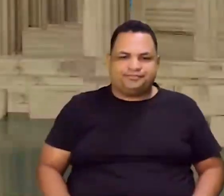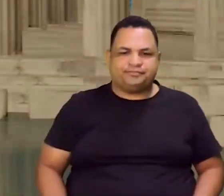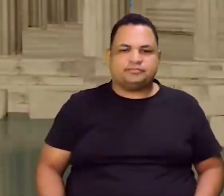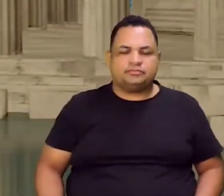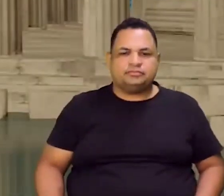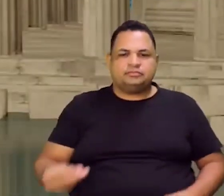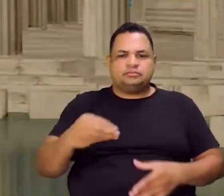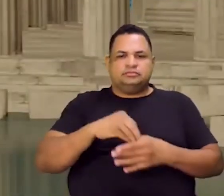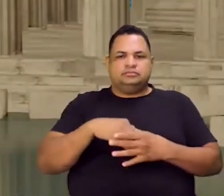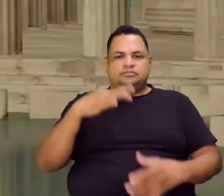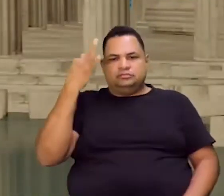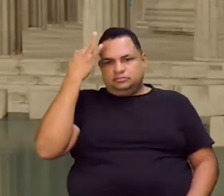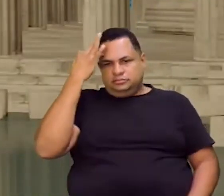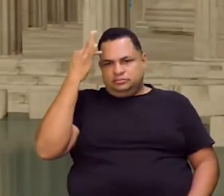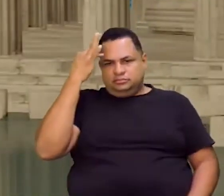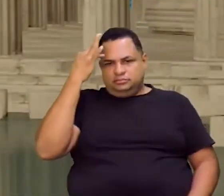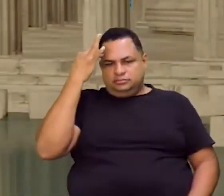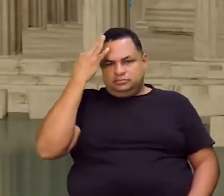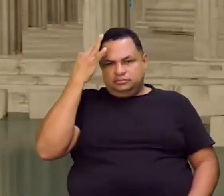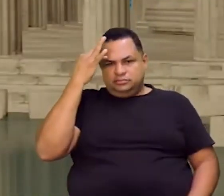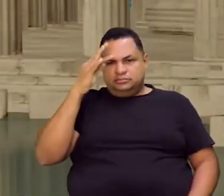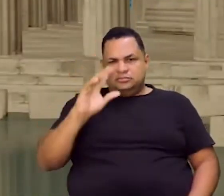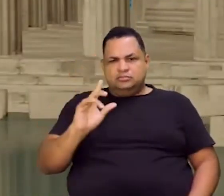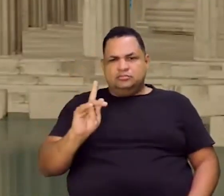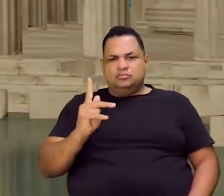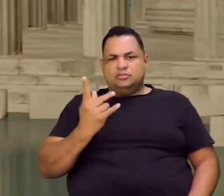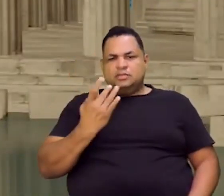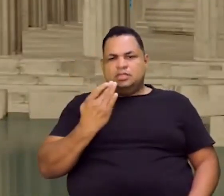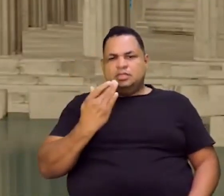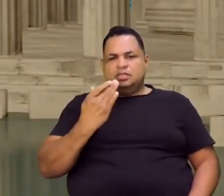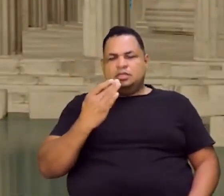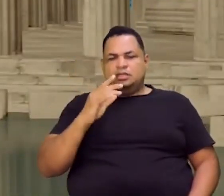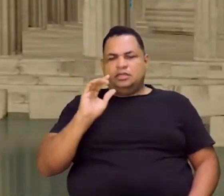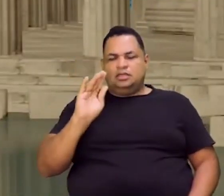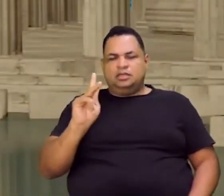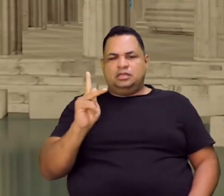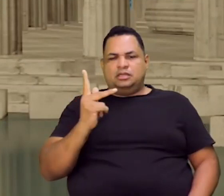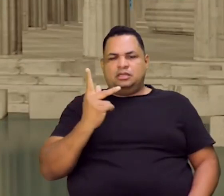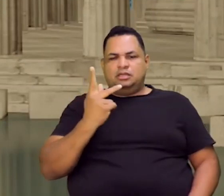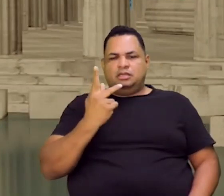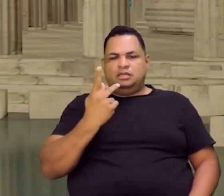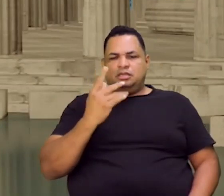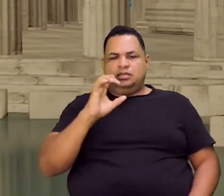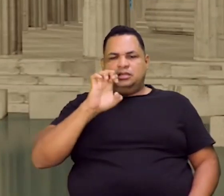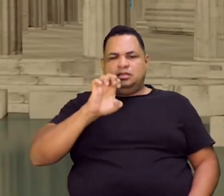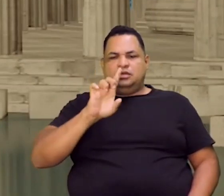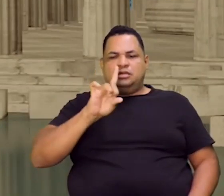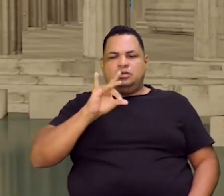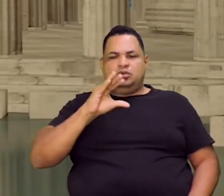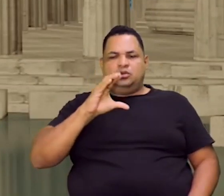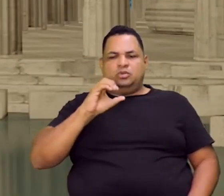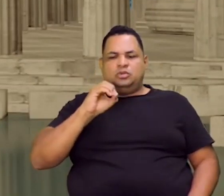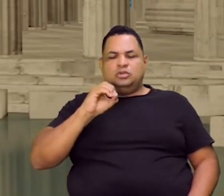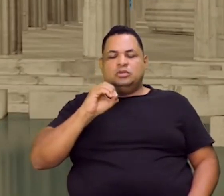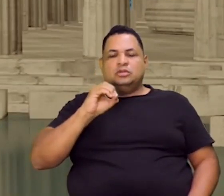da filosofia, ela ensina que o heliocentrismo, o que é? O Sol no centro do universo, já foi aludido